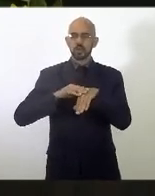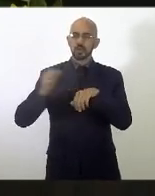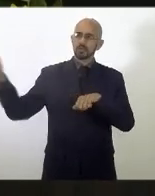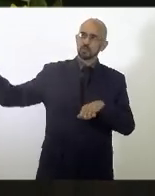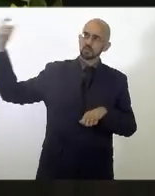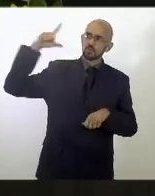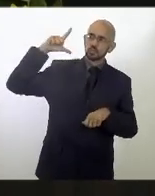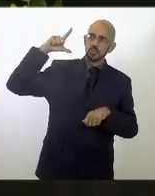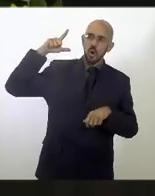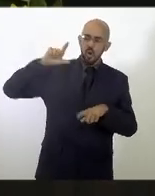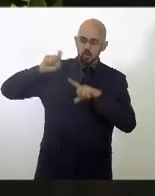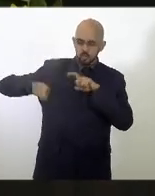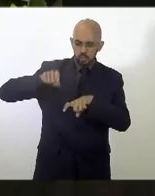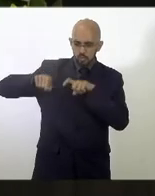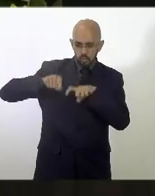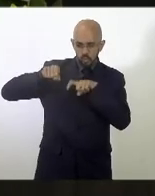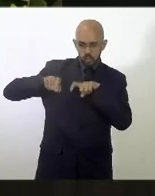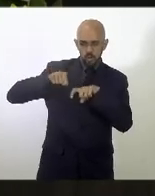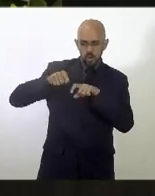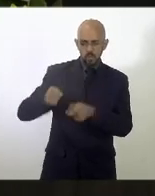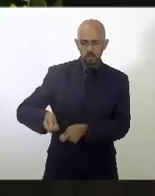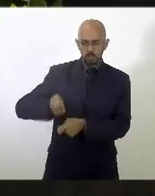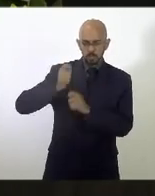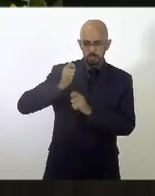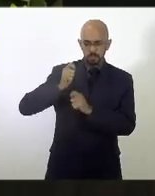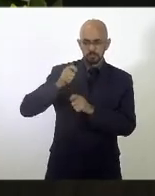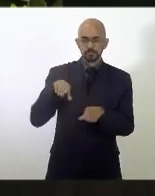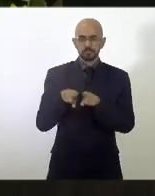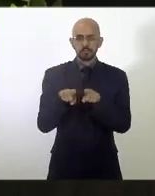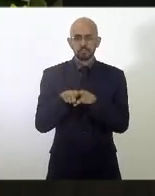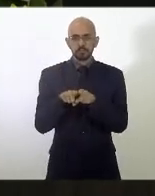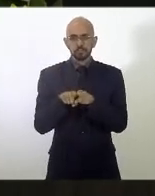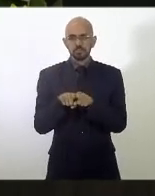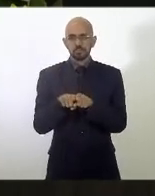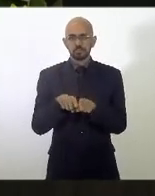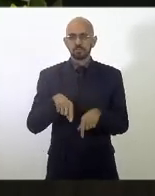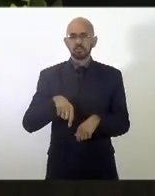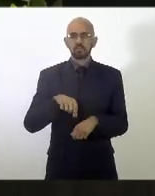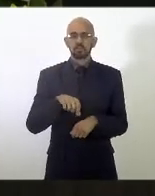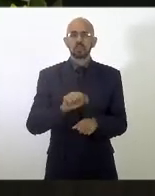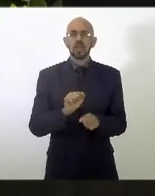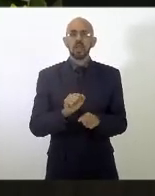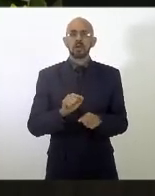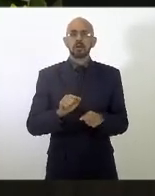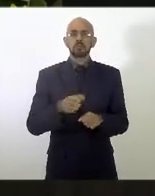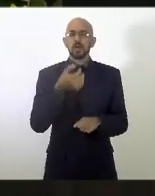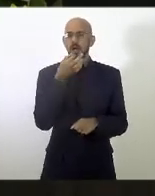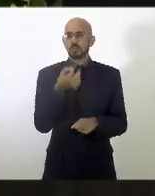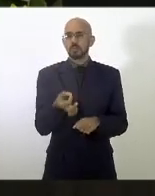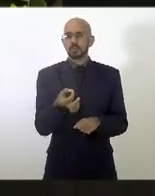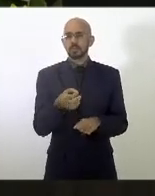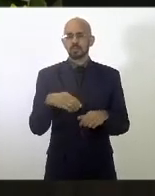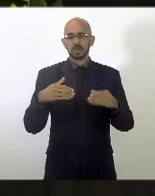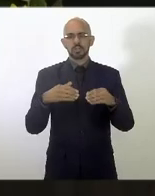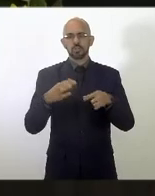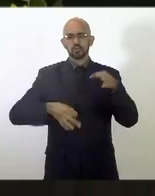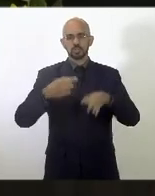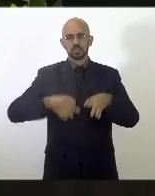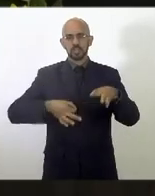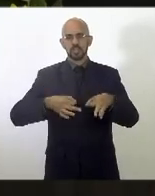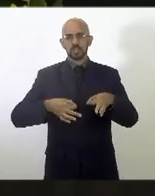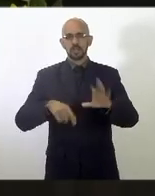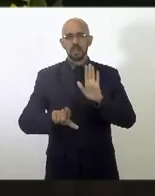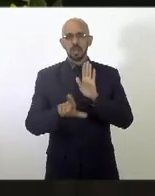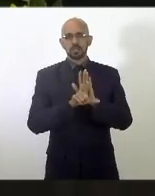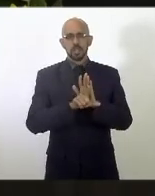Trabalhador Rural, do Pescador Profissional e do Aquicultor. Pareceres. Comissão de Constituição e Justiça pela Juridicidade, Trabalho e Legislação Social